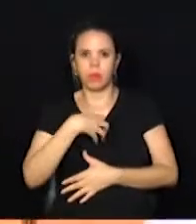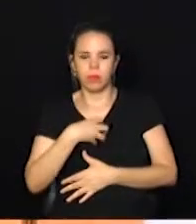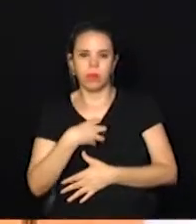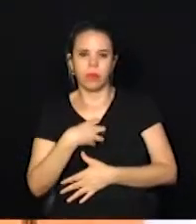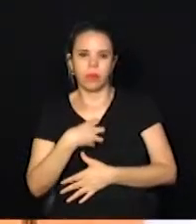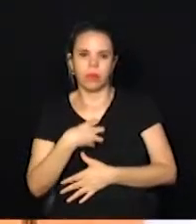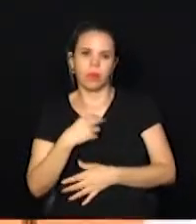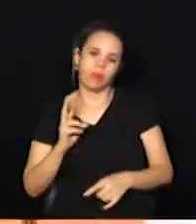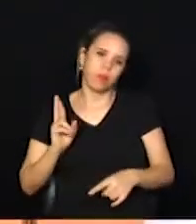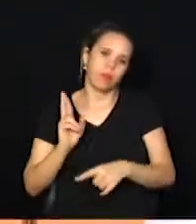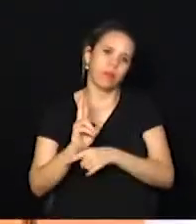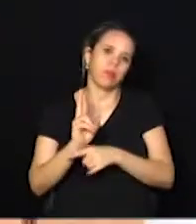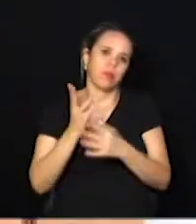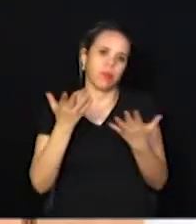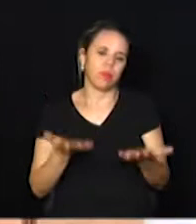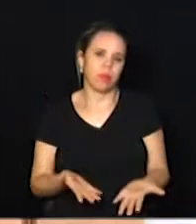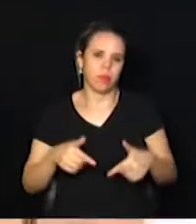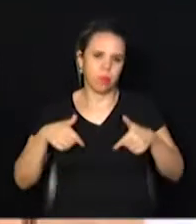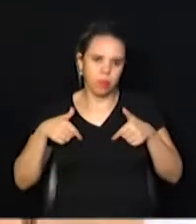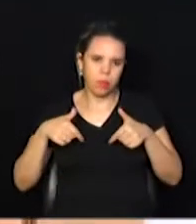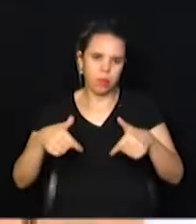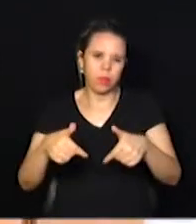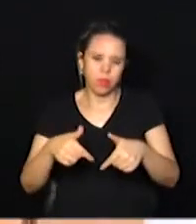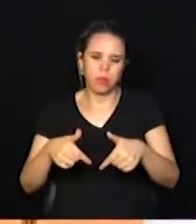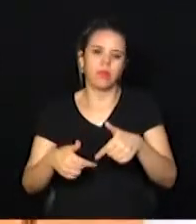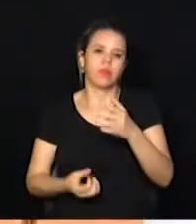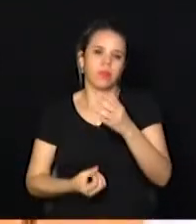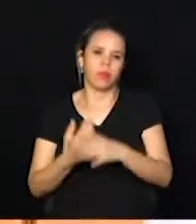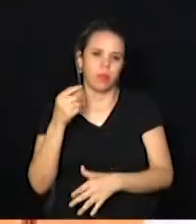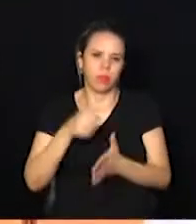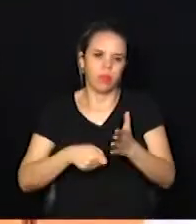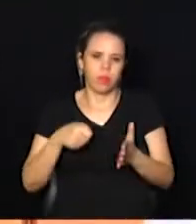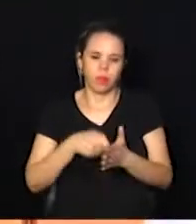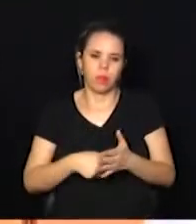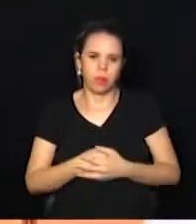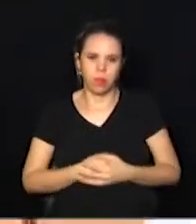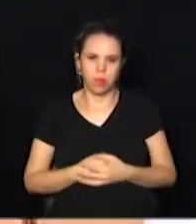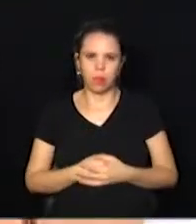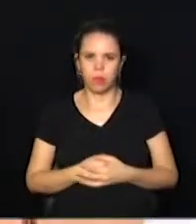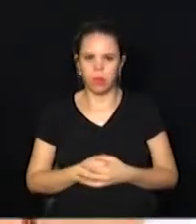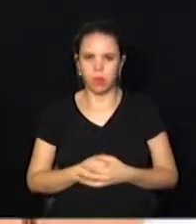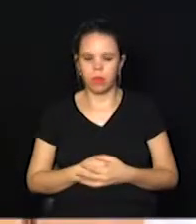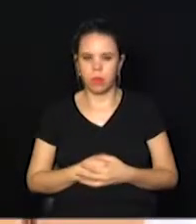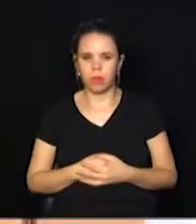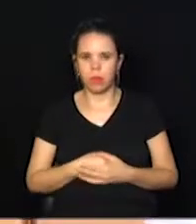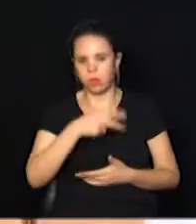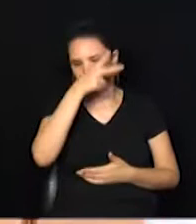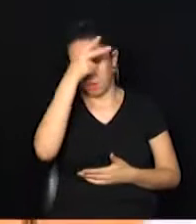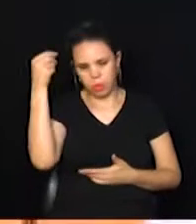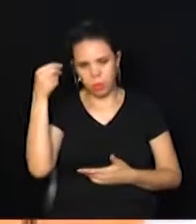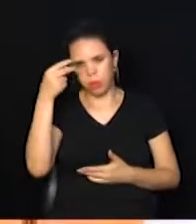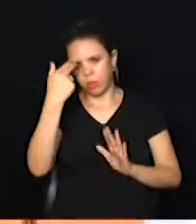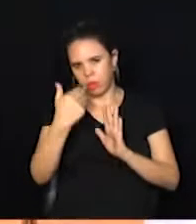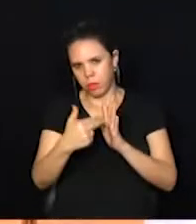minhas referências, né, na minha atuação, na minha formação enquanto militante. Mariante, prefeita